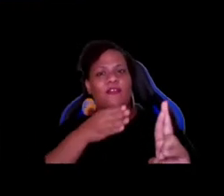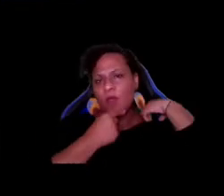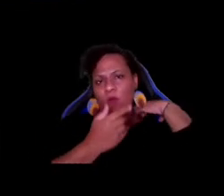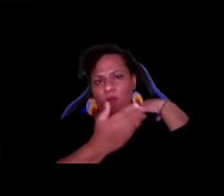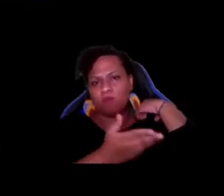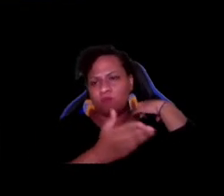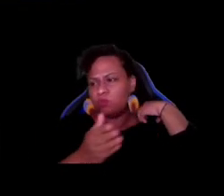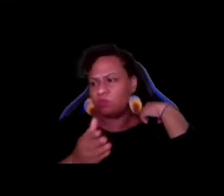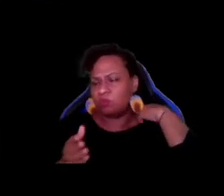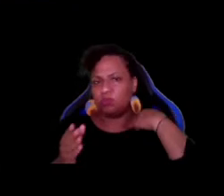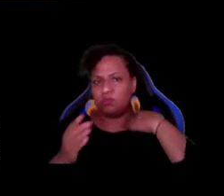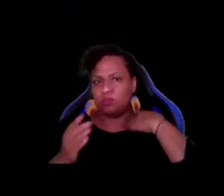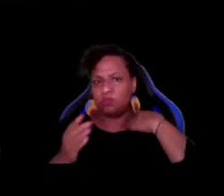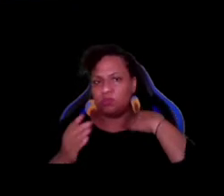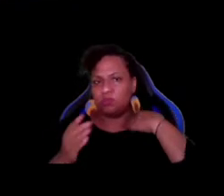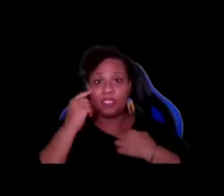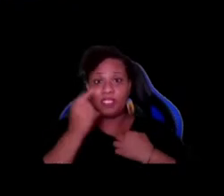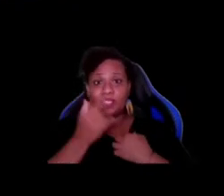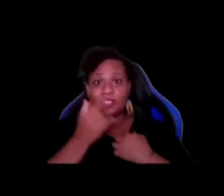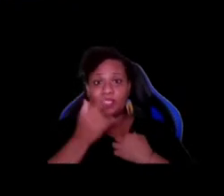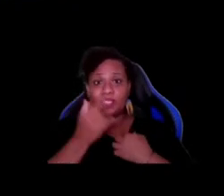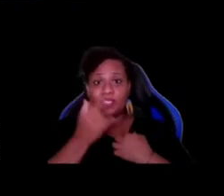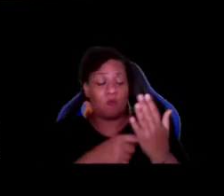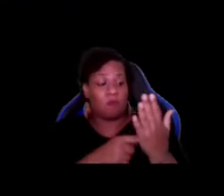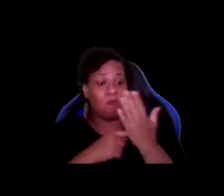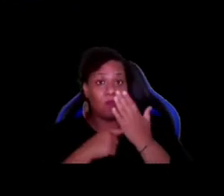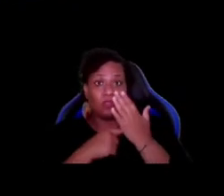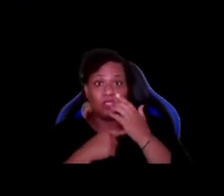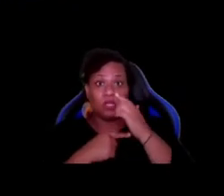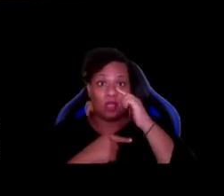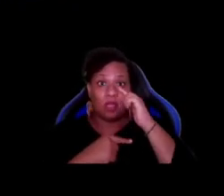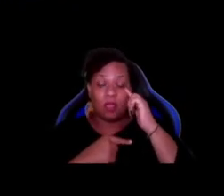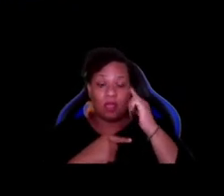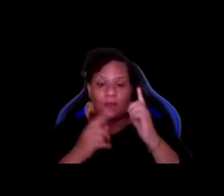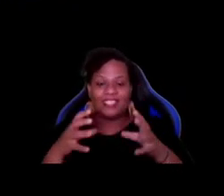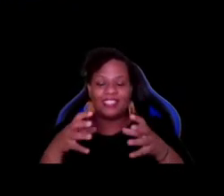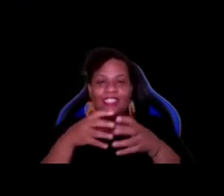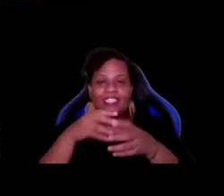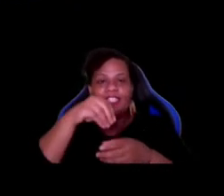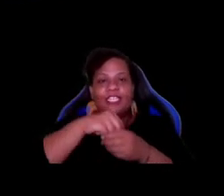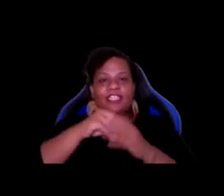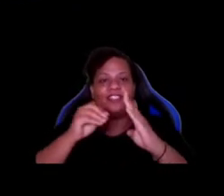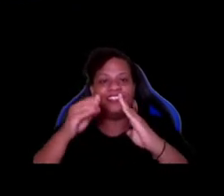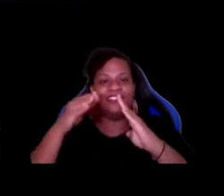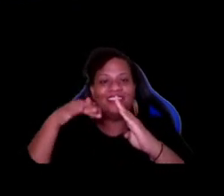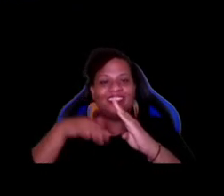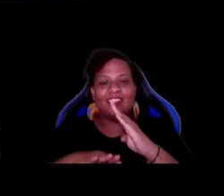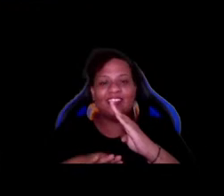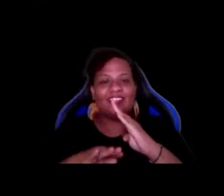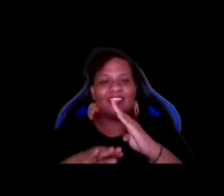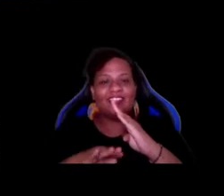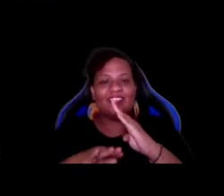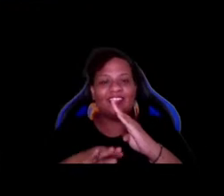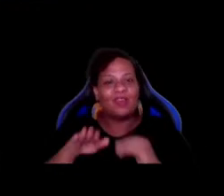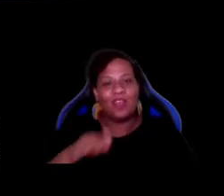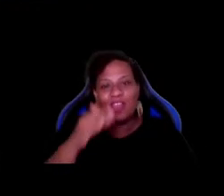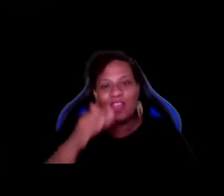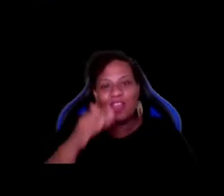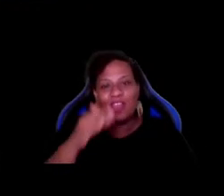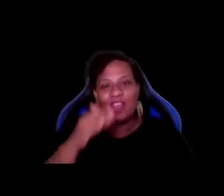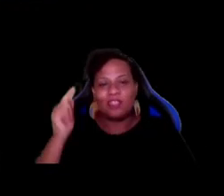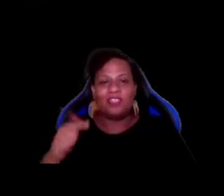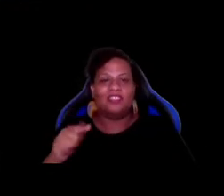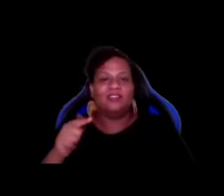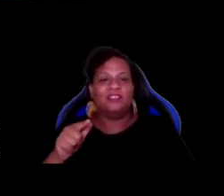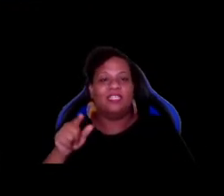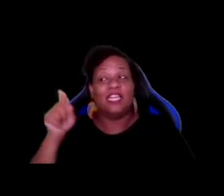que os homens passavam para mim, né? E assim, não foi dentro de um terreiro, como a senhora trouxe, dentro de um terreiro a gente tem um sentido